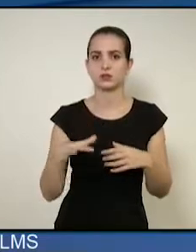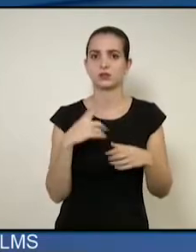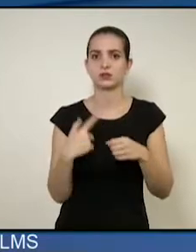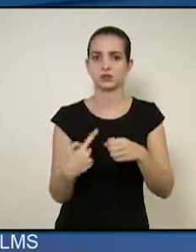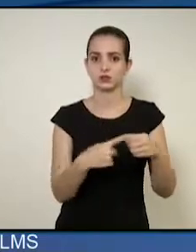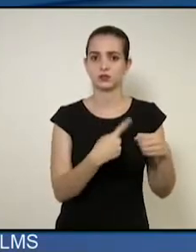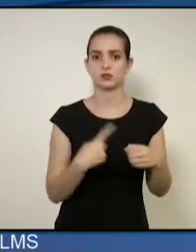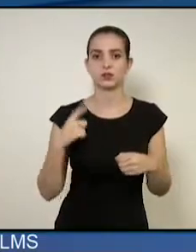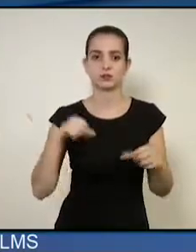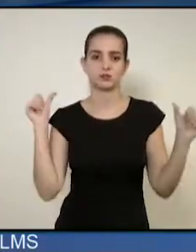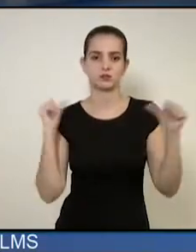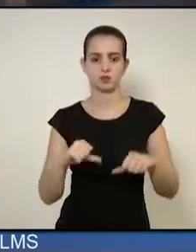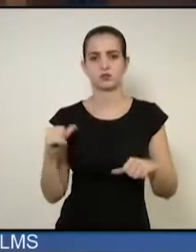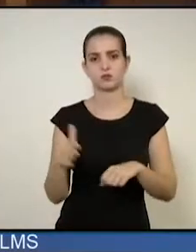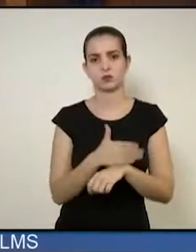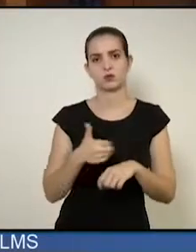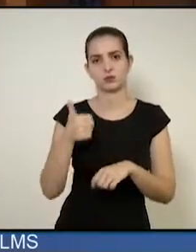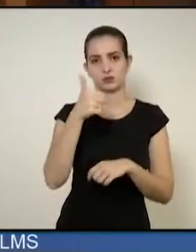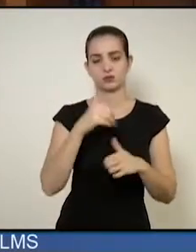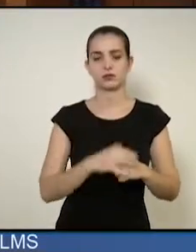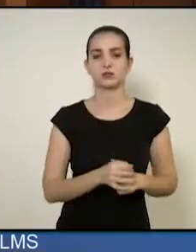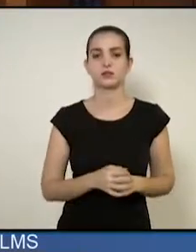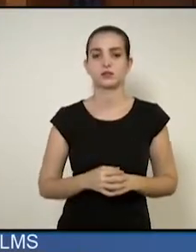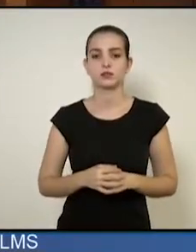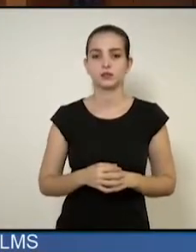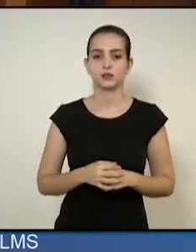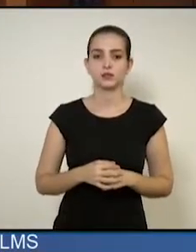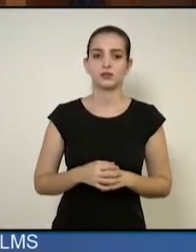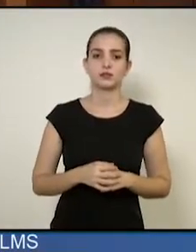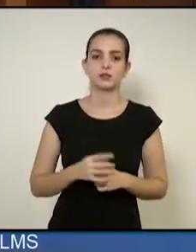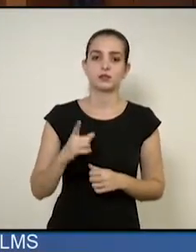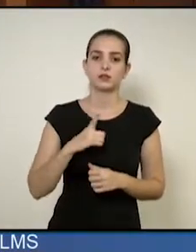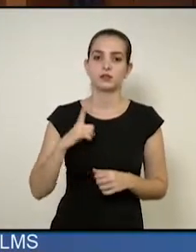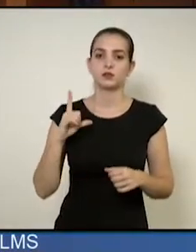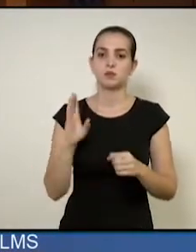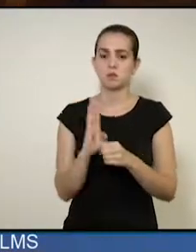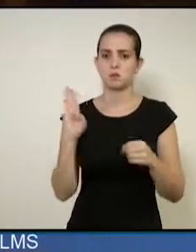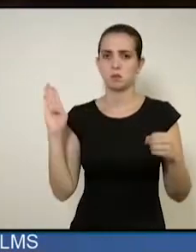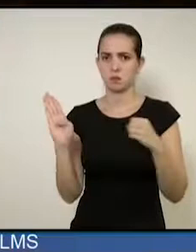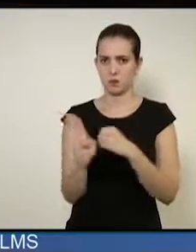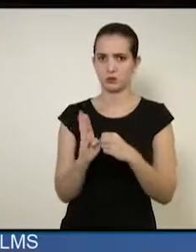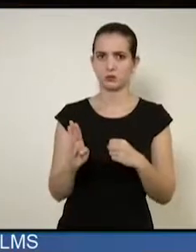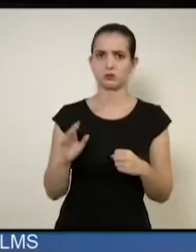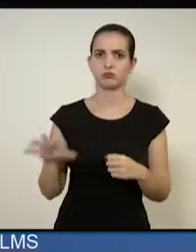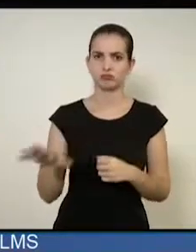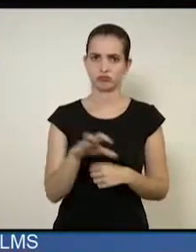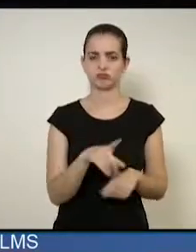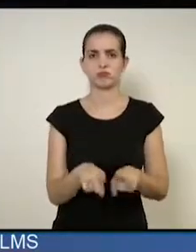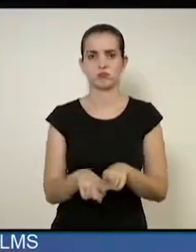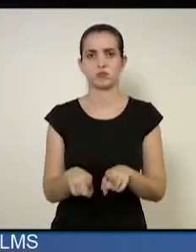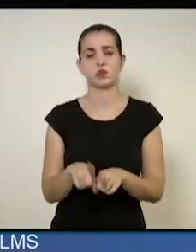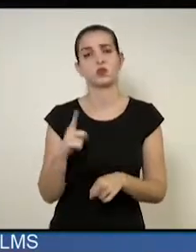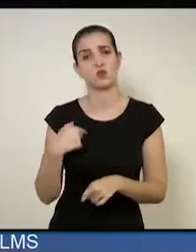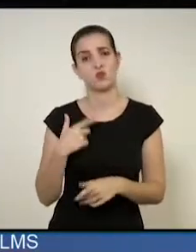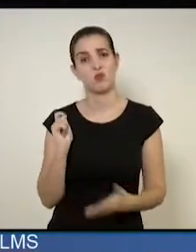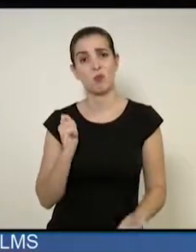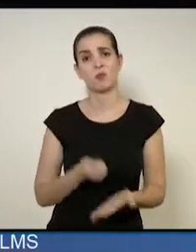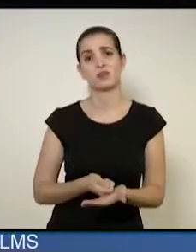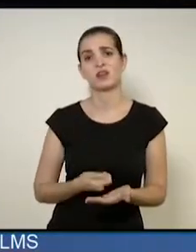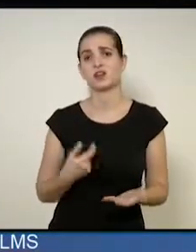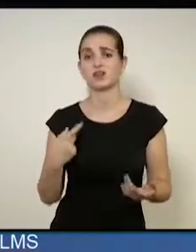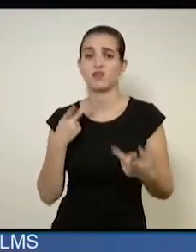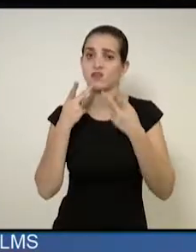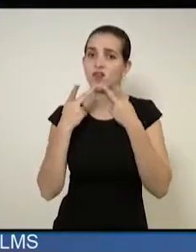péssima qualidade. Com certeza, deputado. Foi citado exatamente isso, que tem bairro. E aí eu fui obrigado a falar de uma